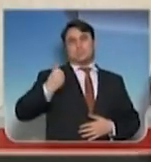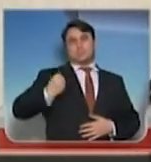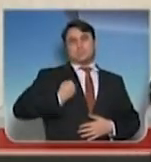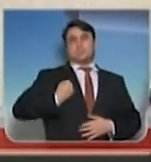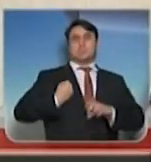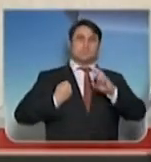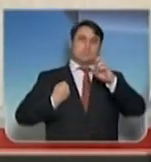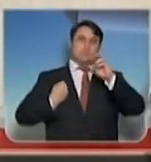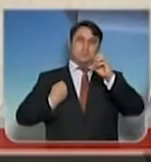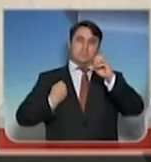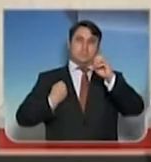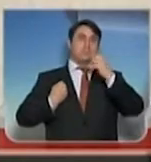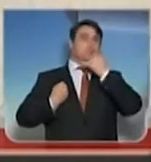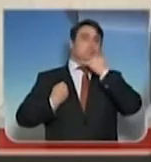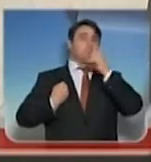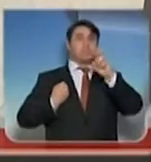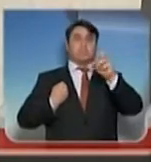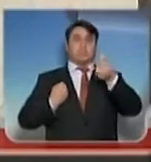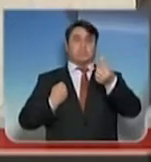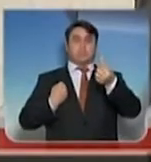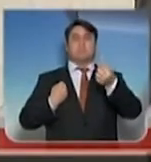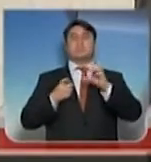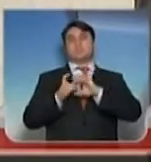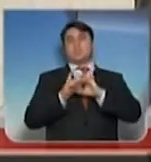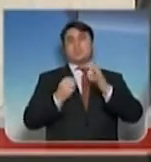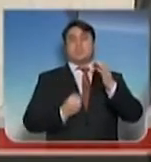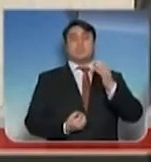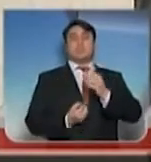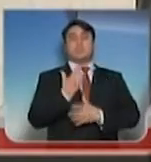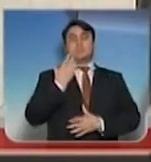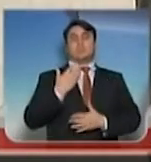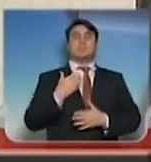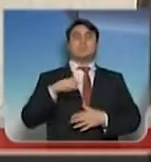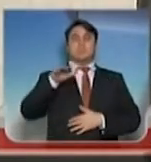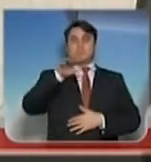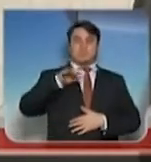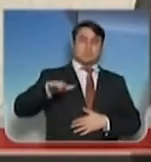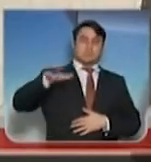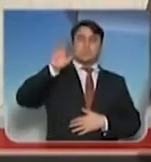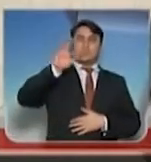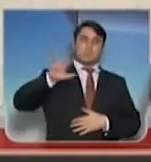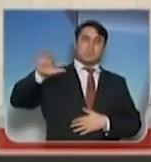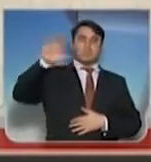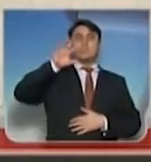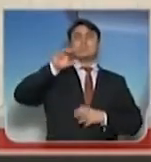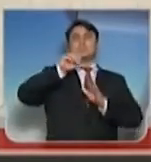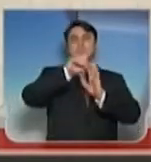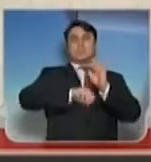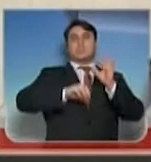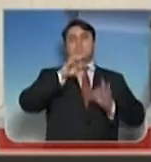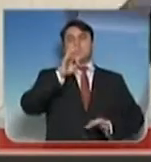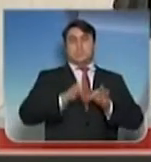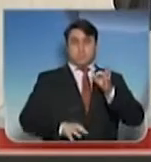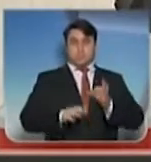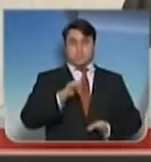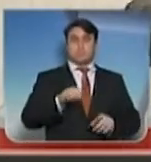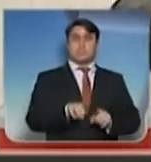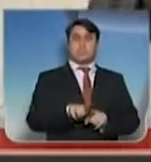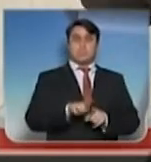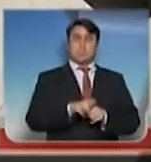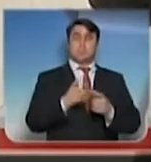nº 56 que dispõe sobre a criação do nível universitário para os Oficiais de Justiça